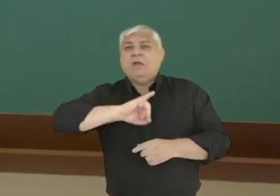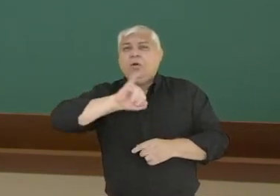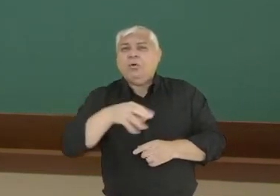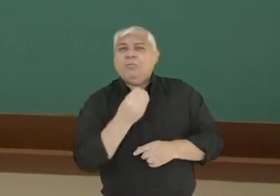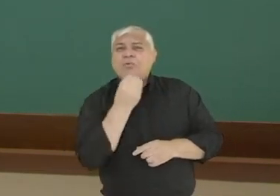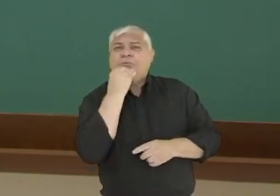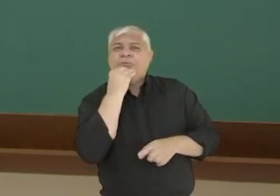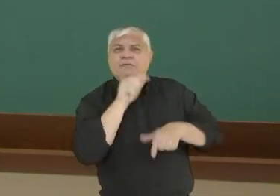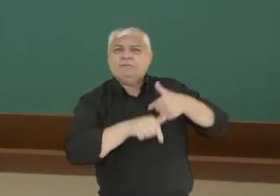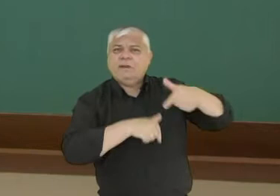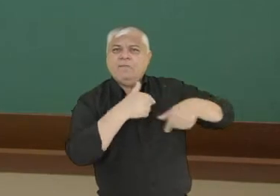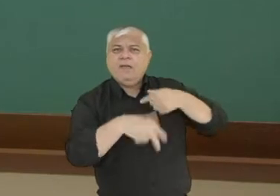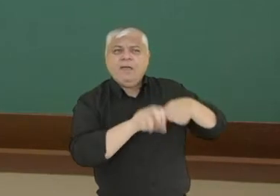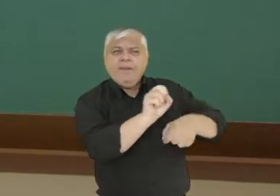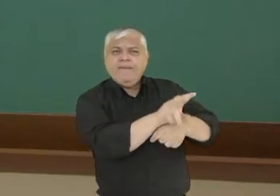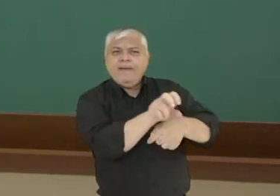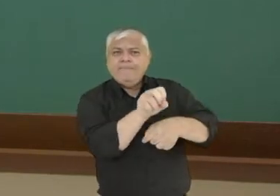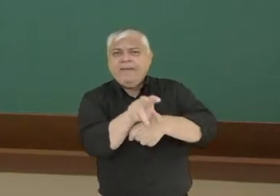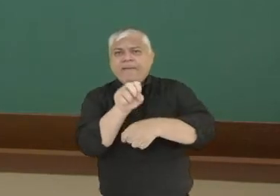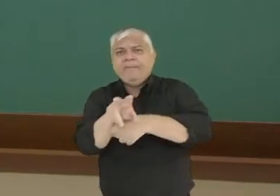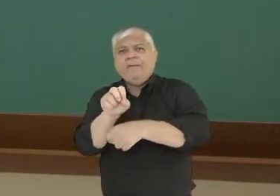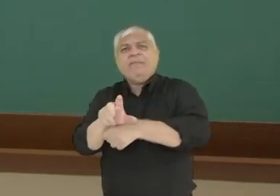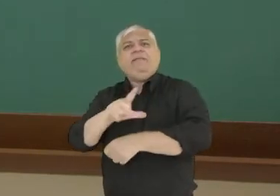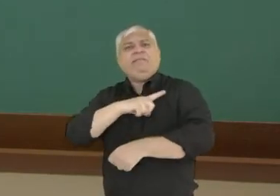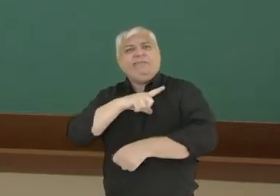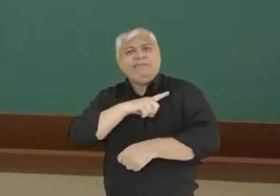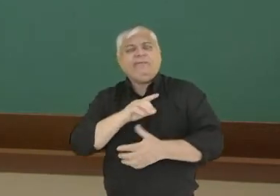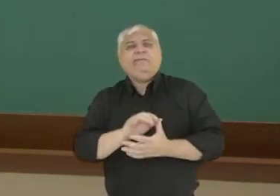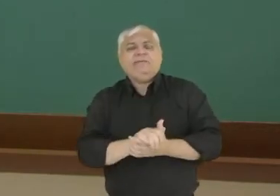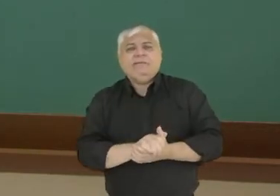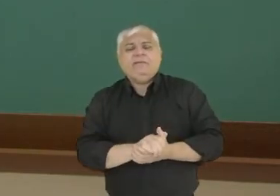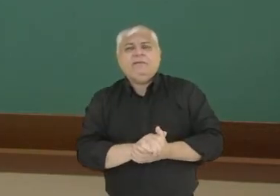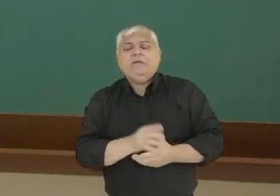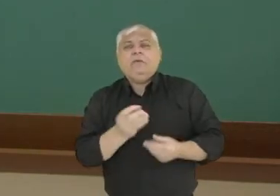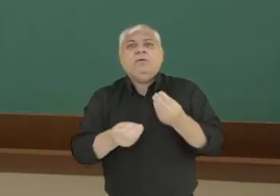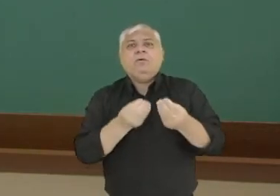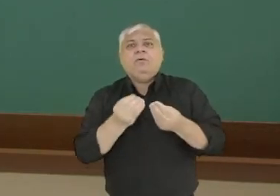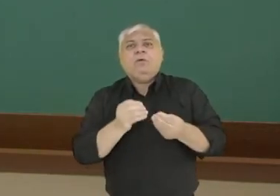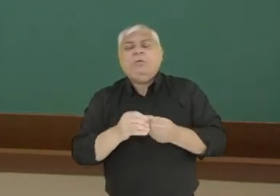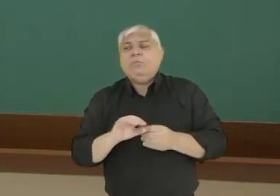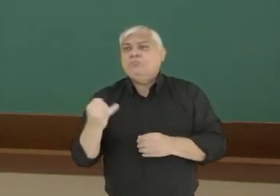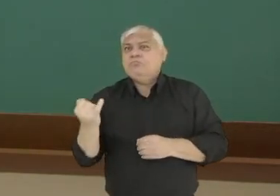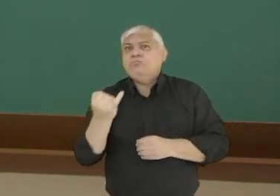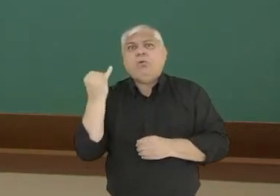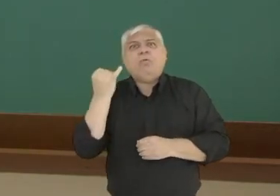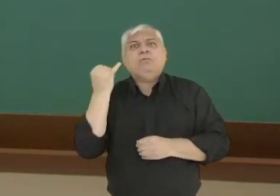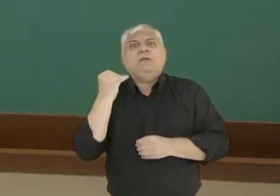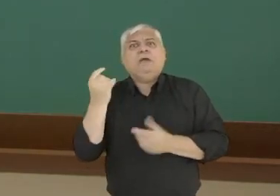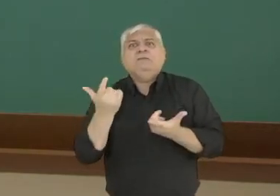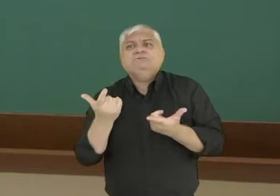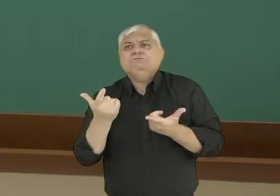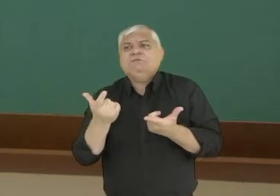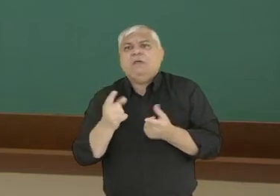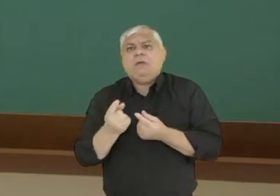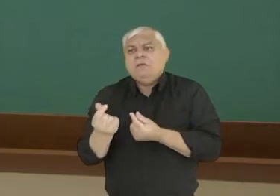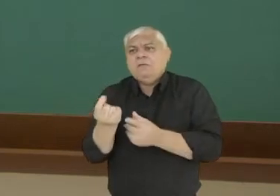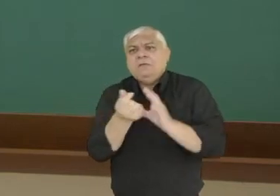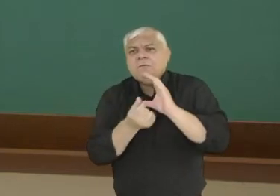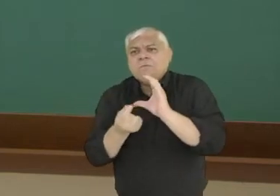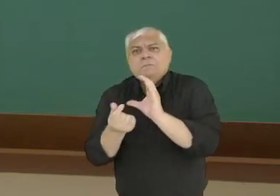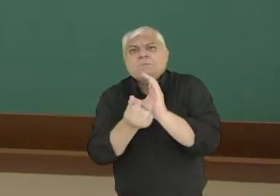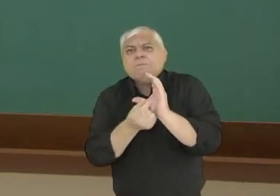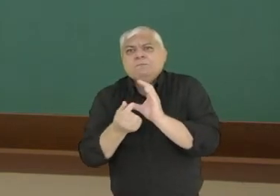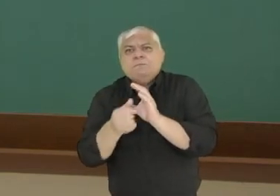de trabalho no ramo Quando que a gente vai considerar avaliar a importância de uma atividade econômica quando ela fornece